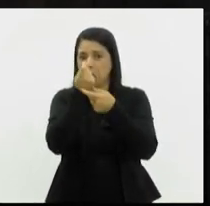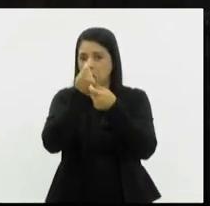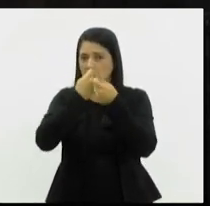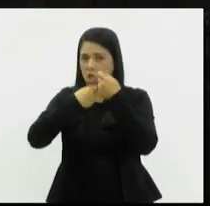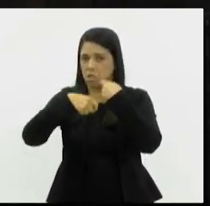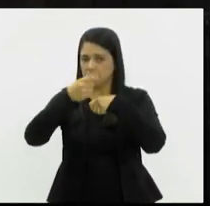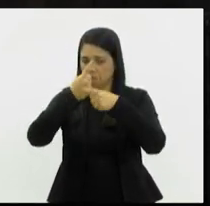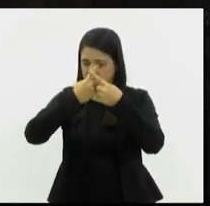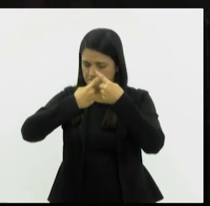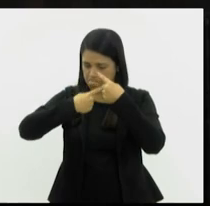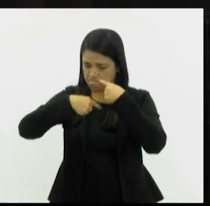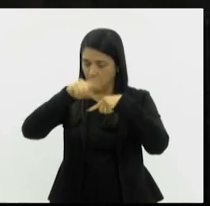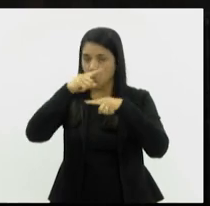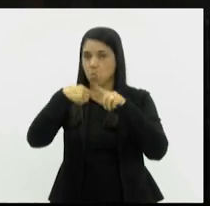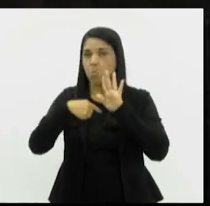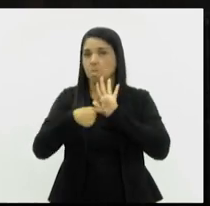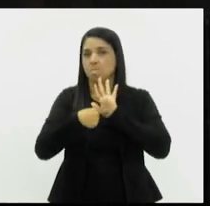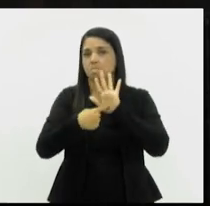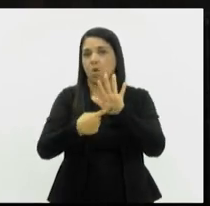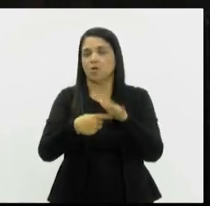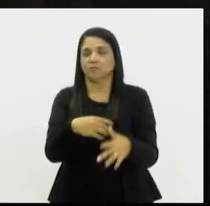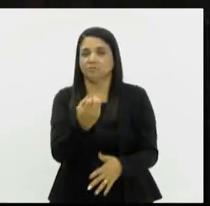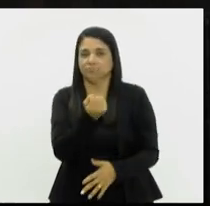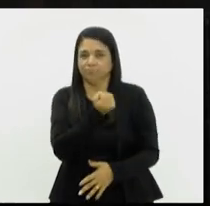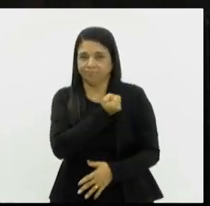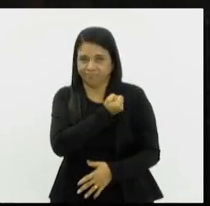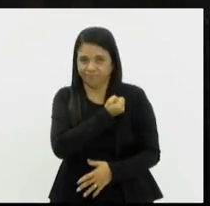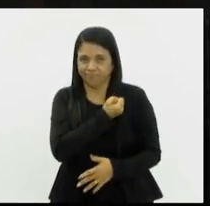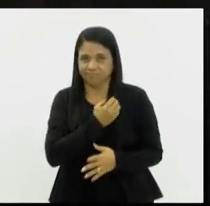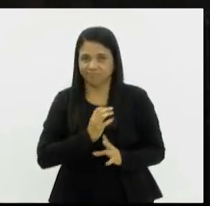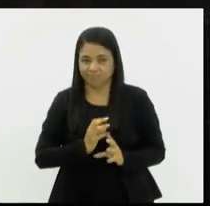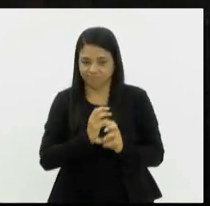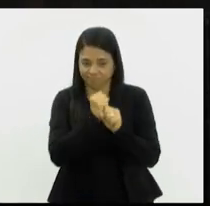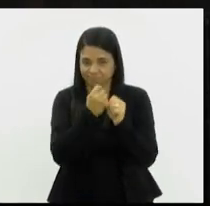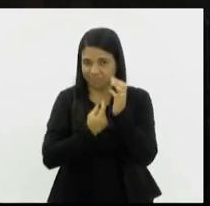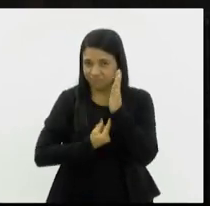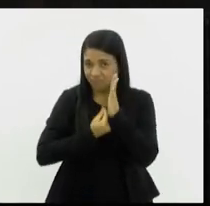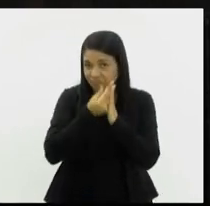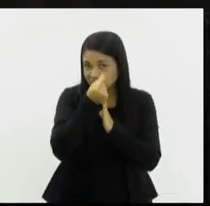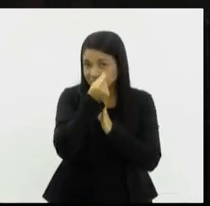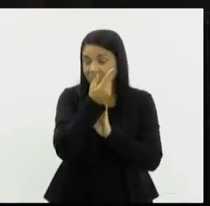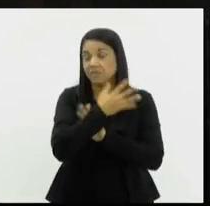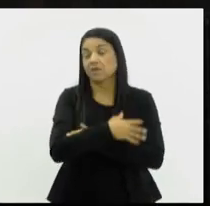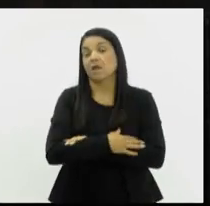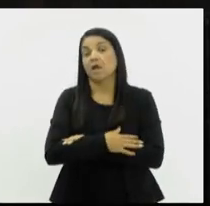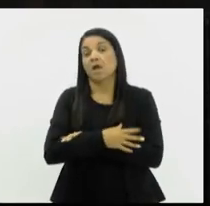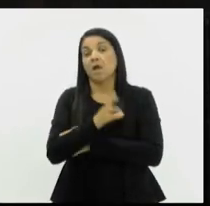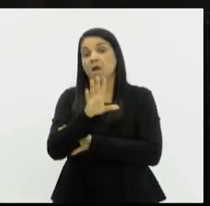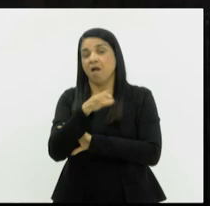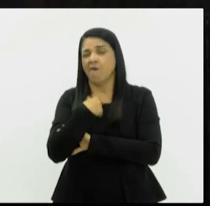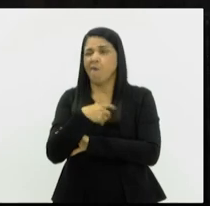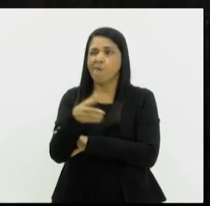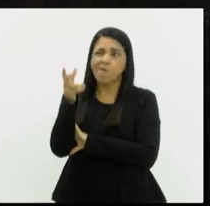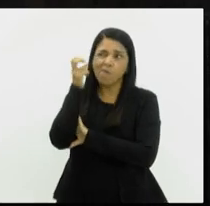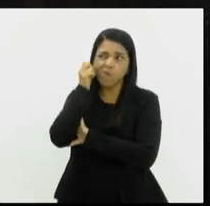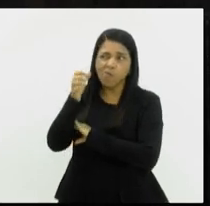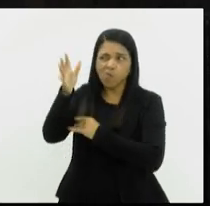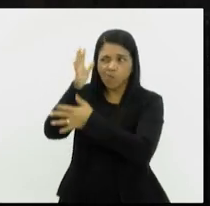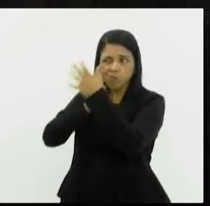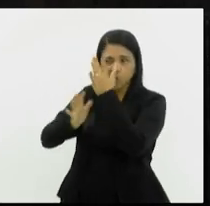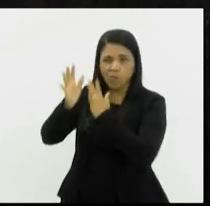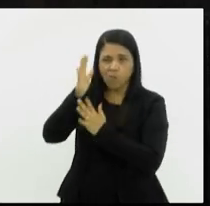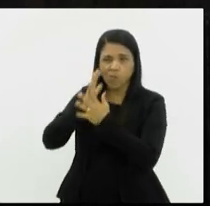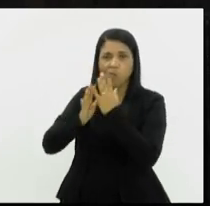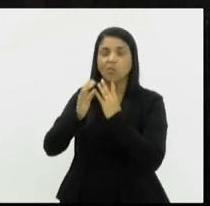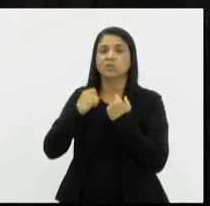o demonstram. Agora, ouço muitas discussões de aspectos